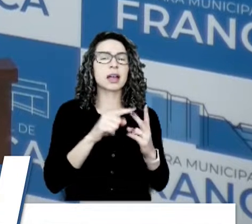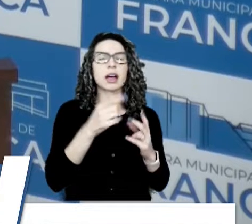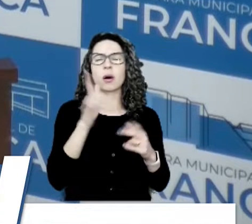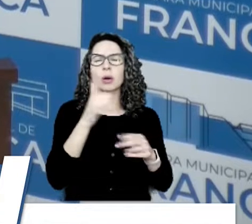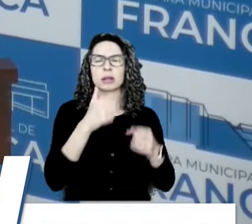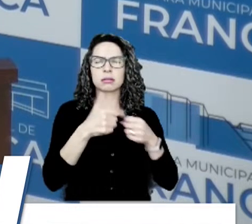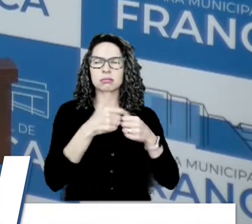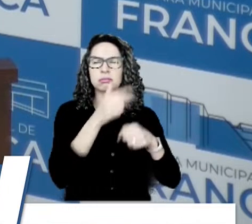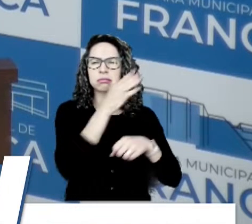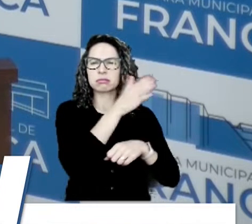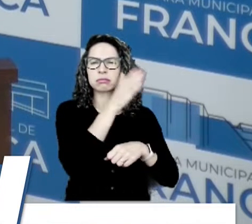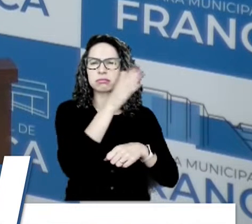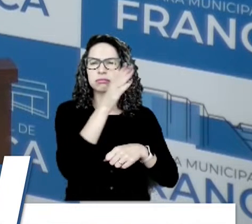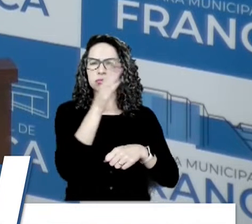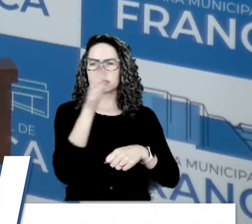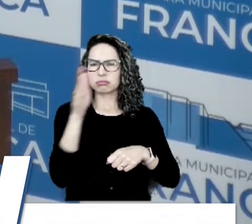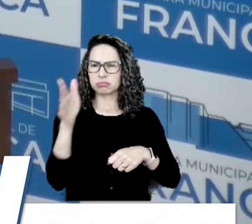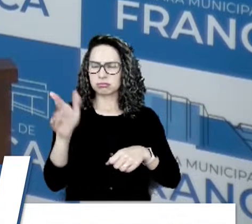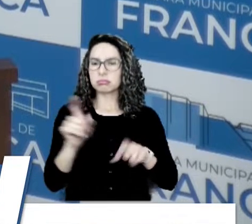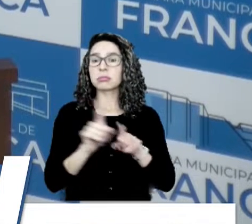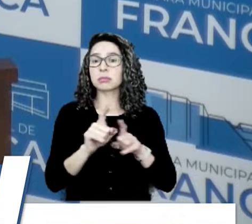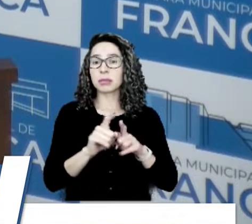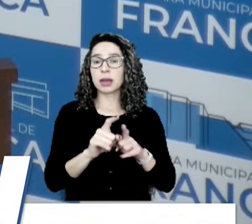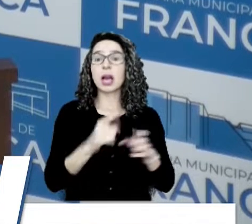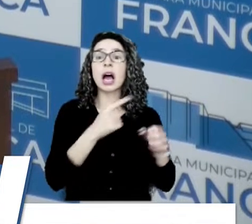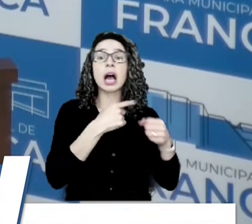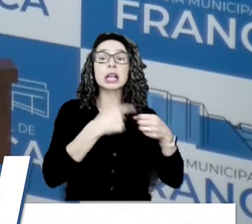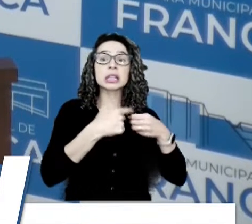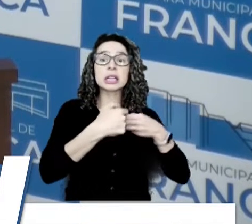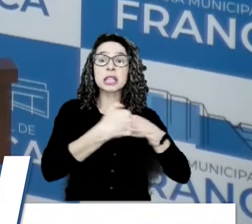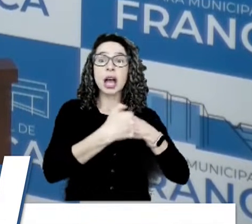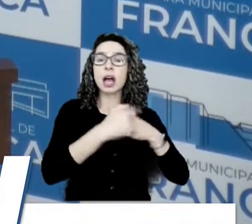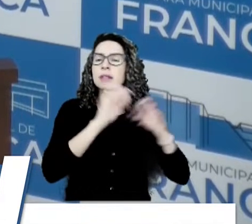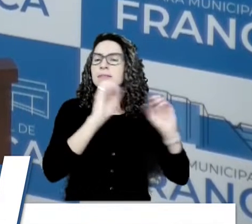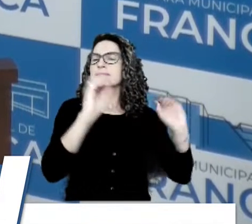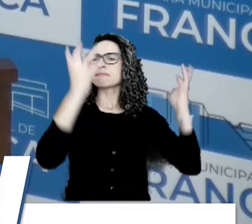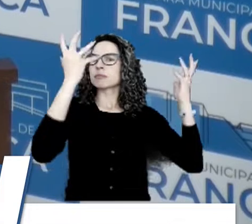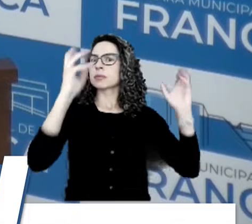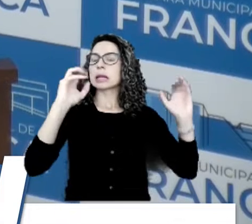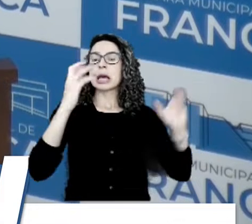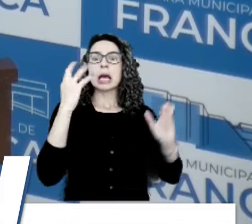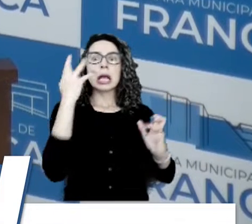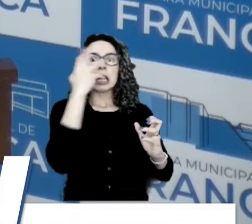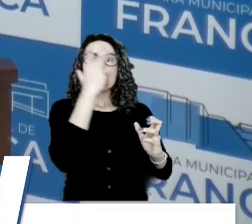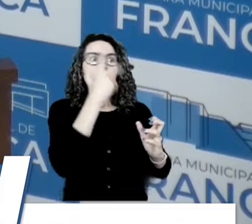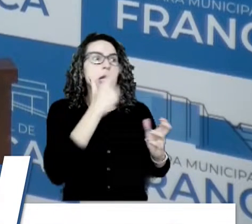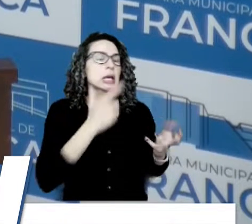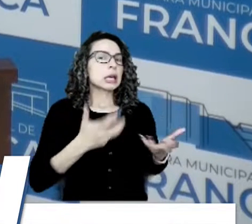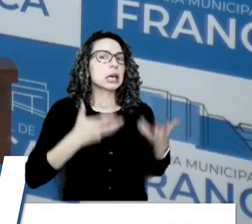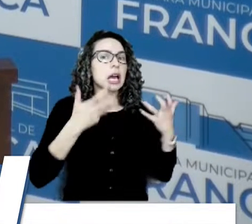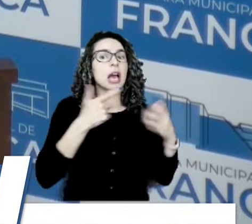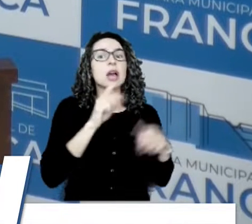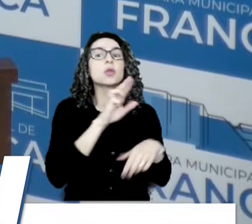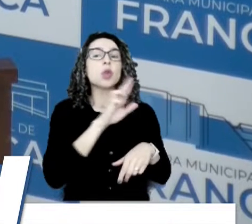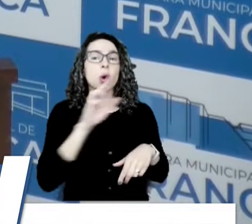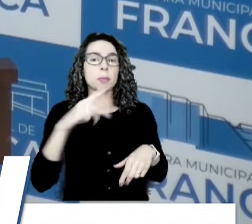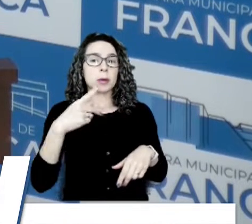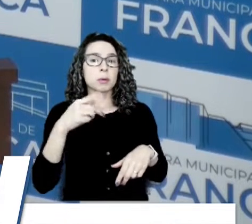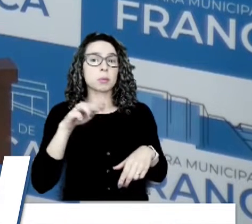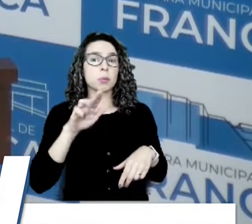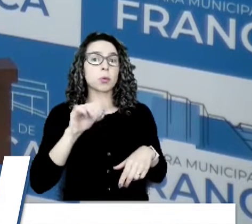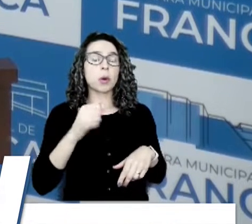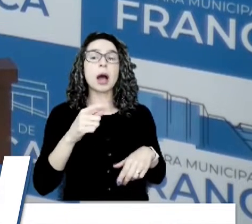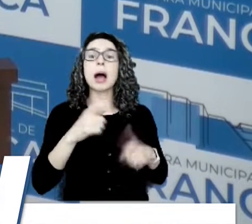cidades, tá? E as cidades, uma festa linda, eu cito a cidade de Ipuã, onde a maioria